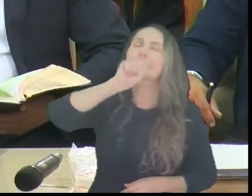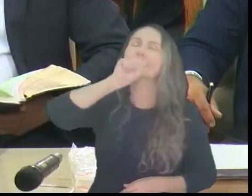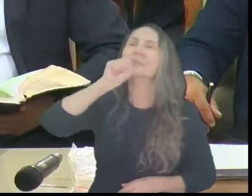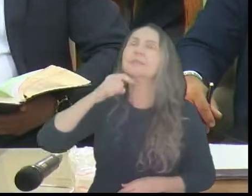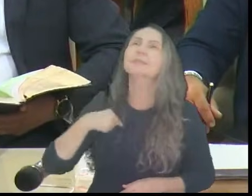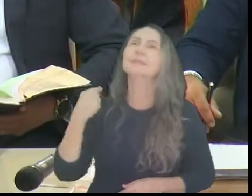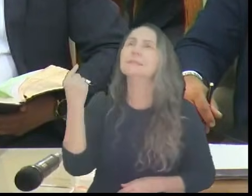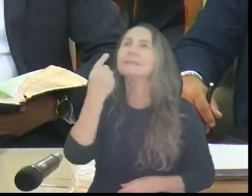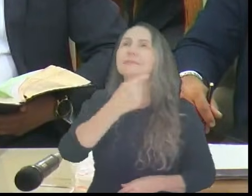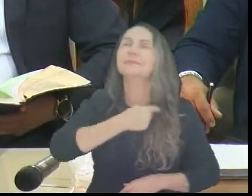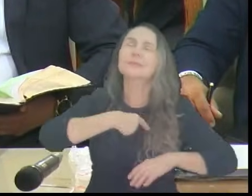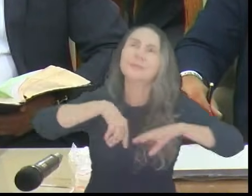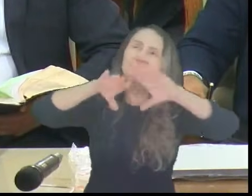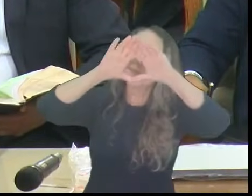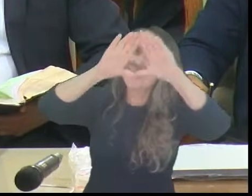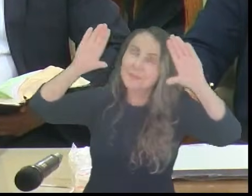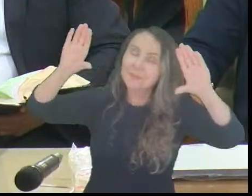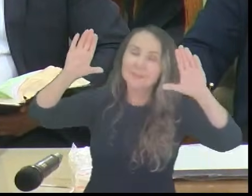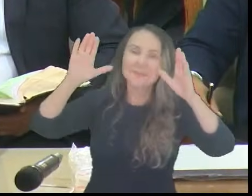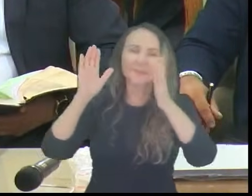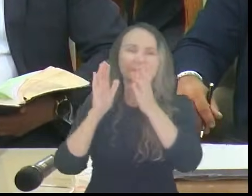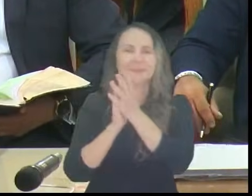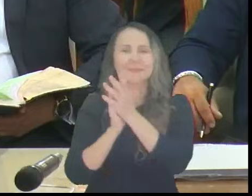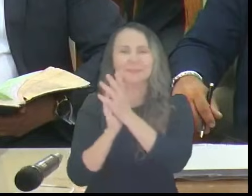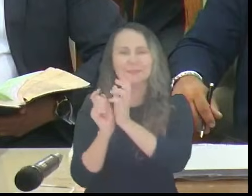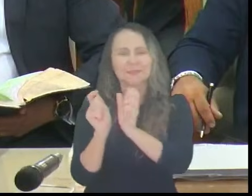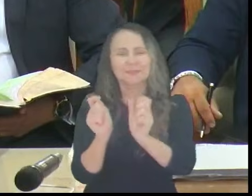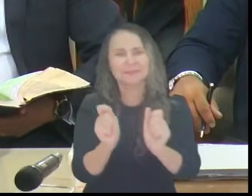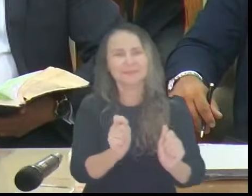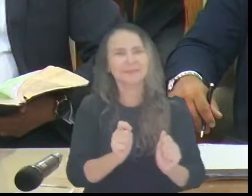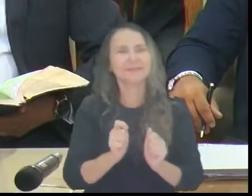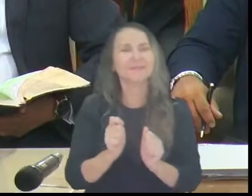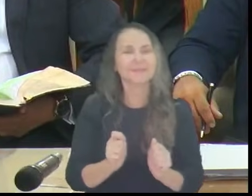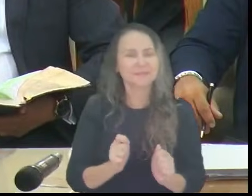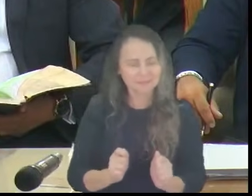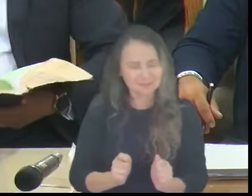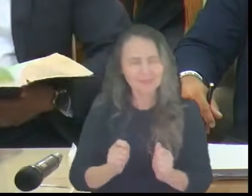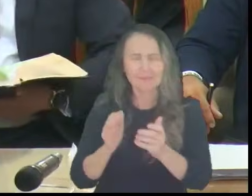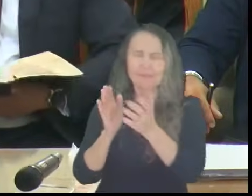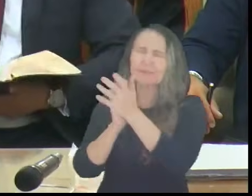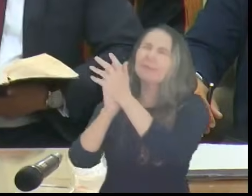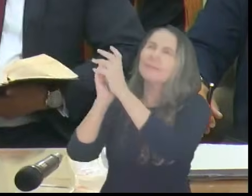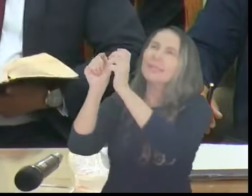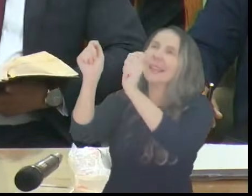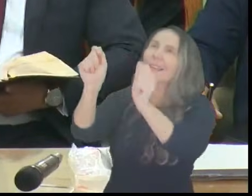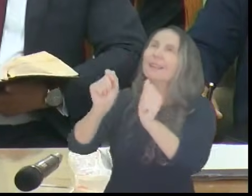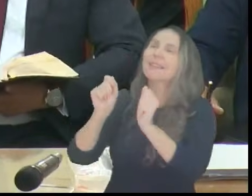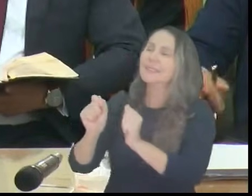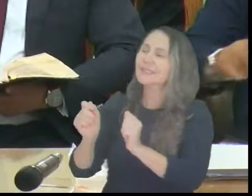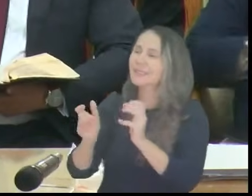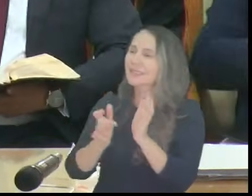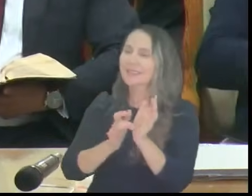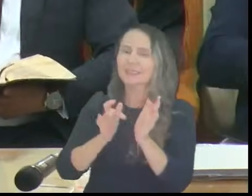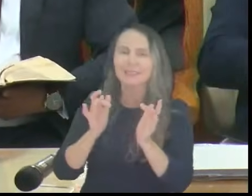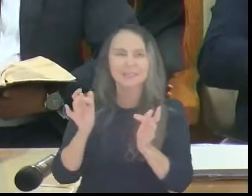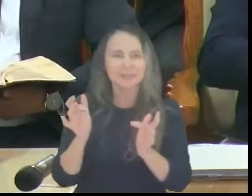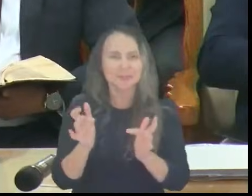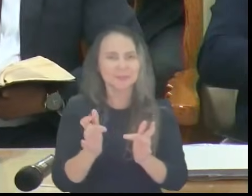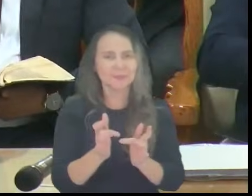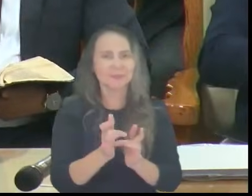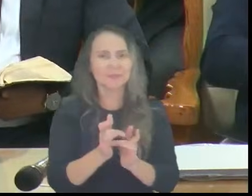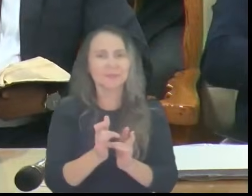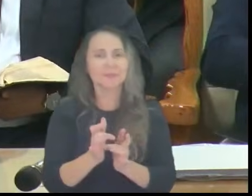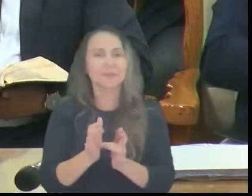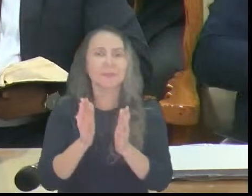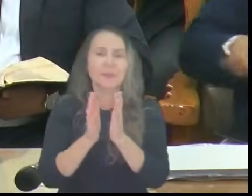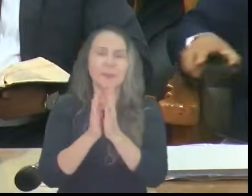céus. Dá para dar um aleluia para Jesus? Dá para dar um aleluia mais forte para Jesus, igreja? Orar ao Pai,